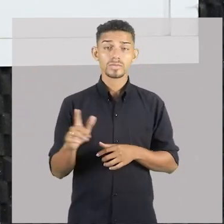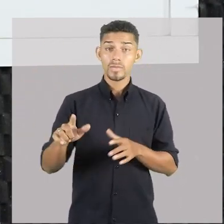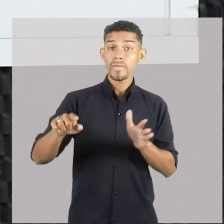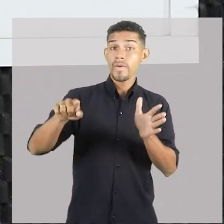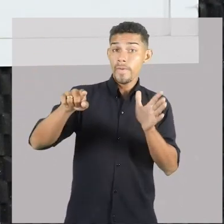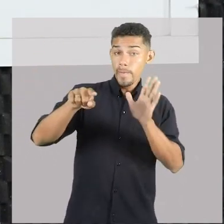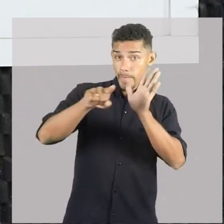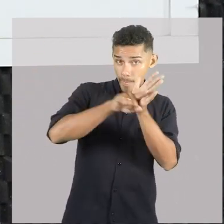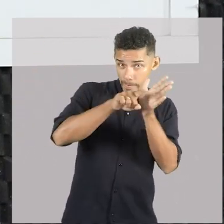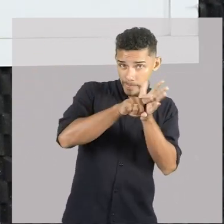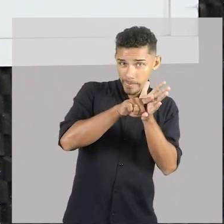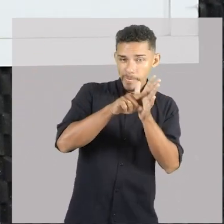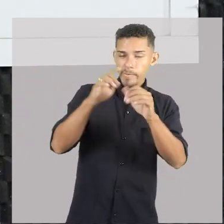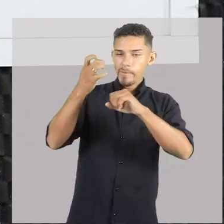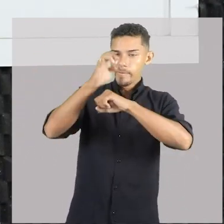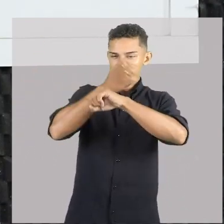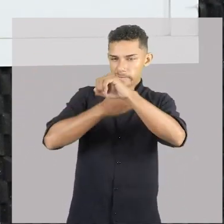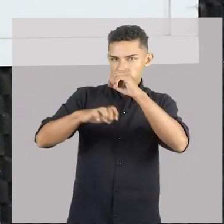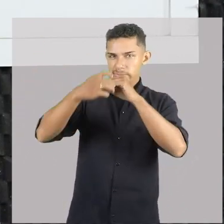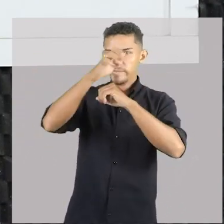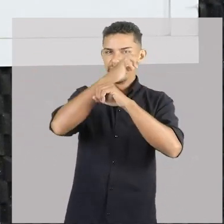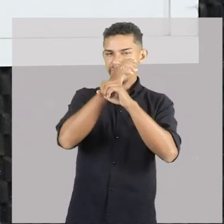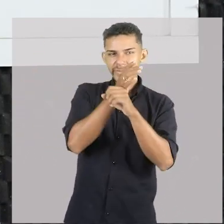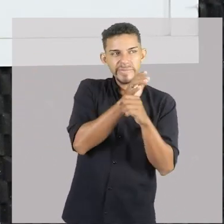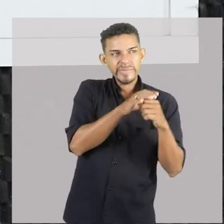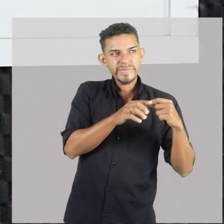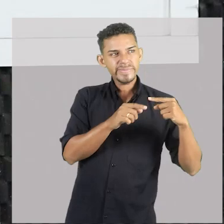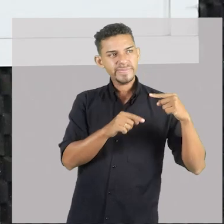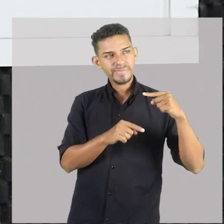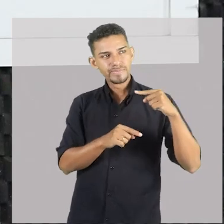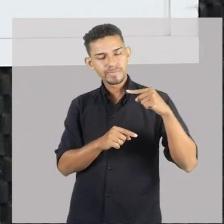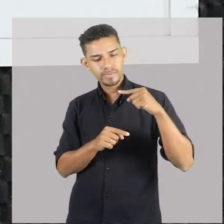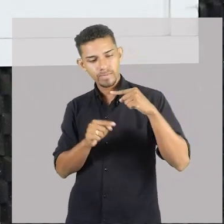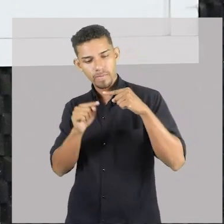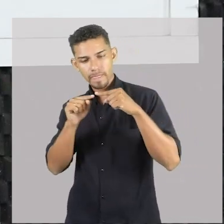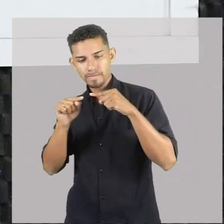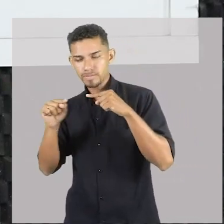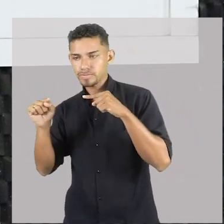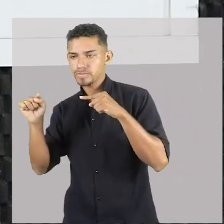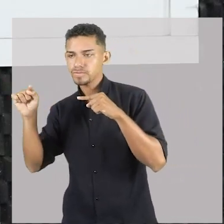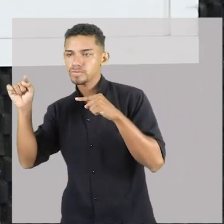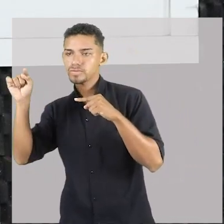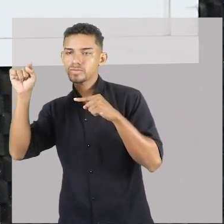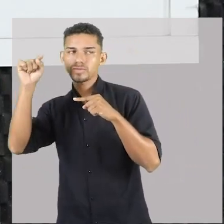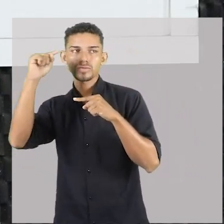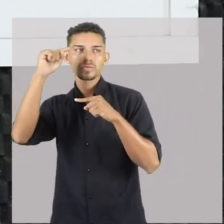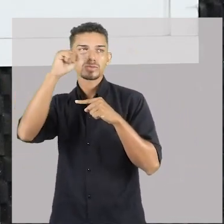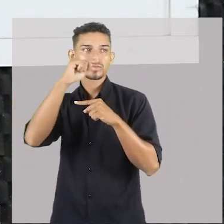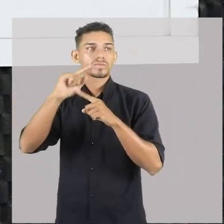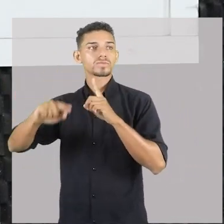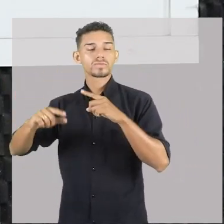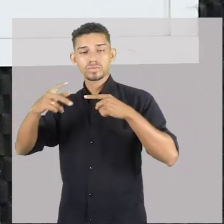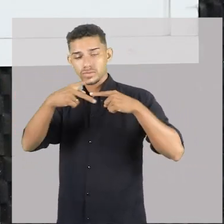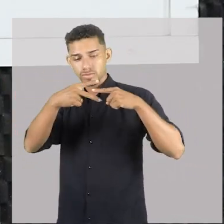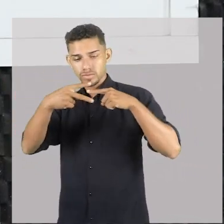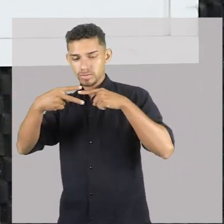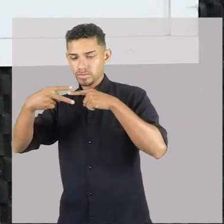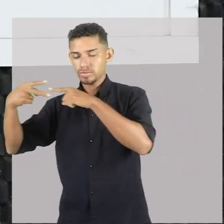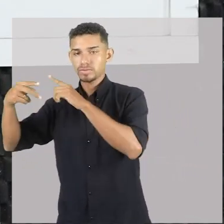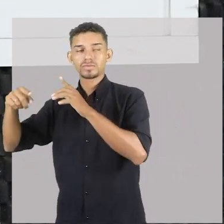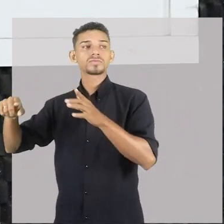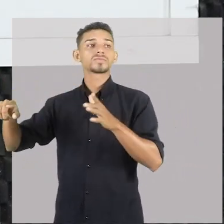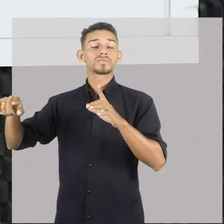elétrons que vão ser repelidos pelo polo negativo atraídos para o